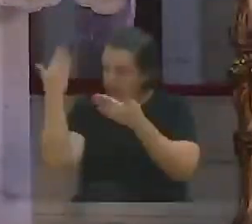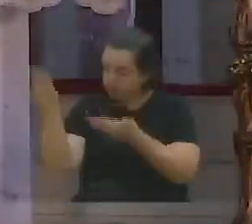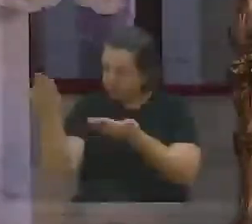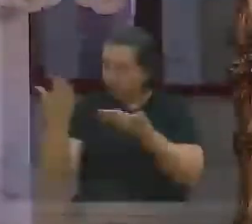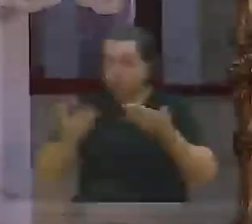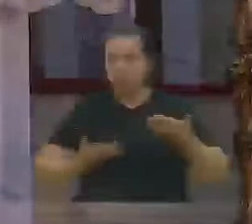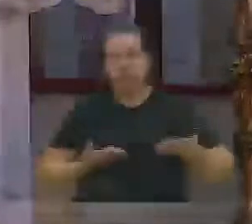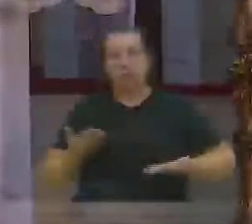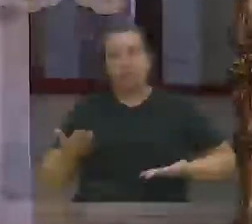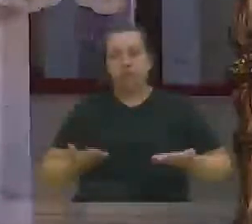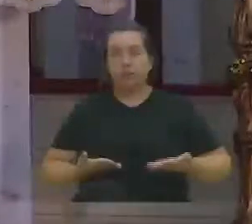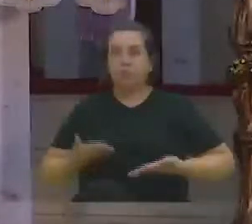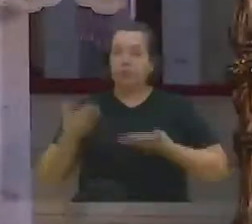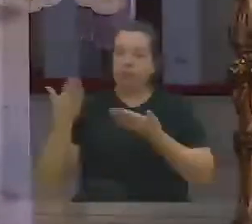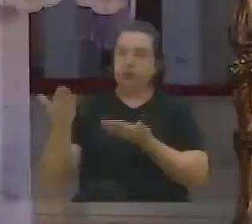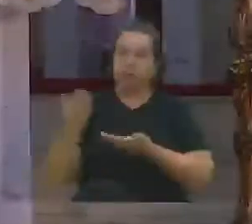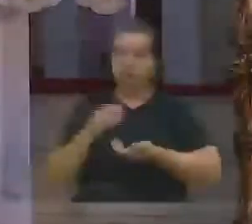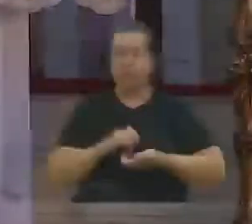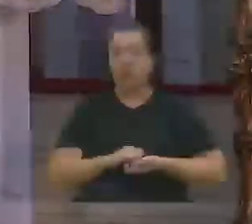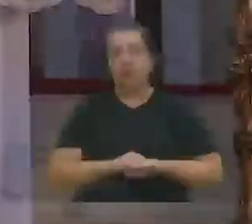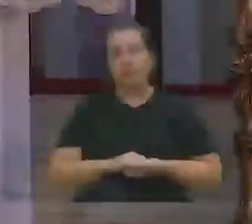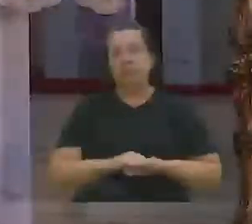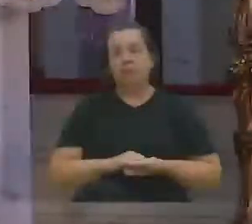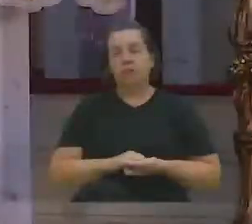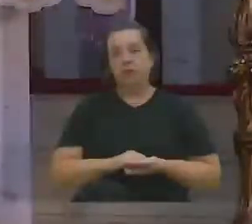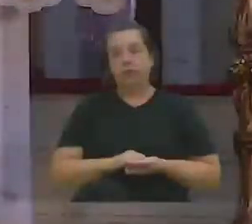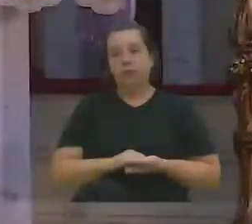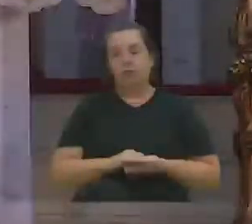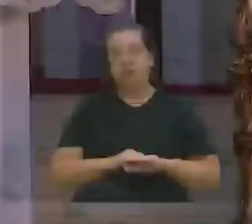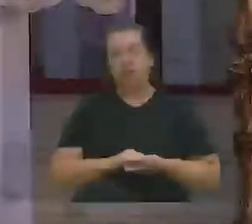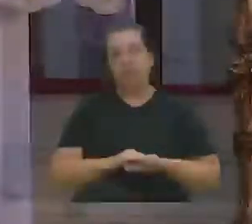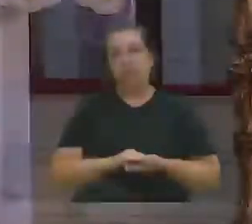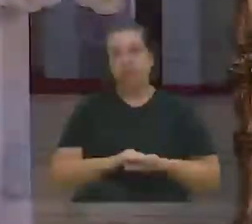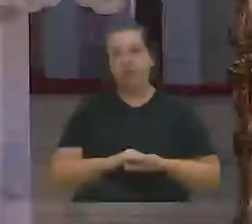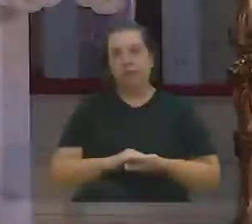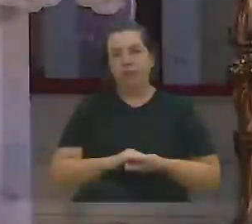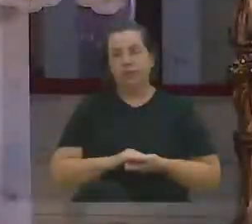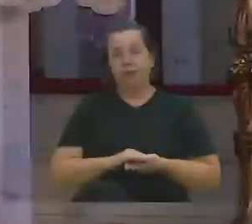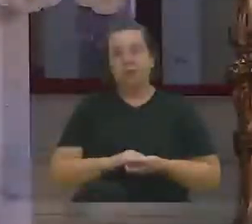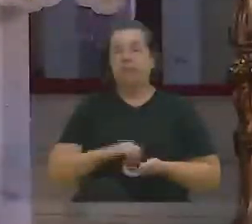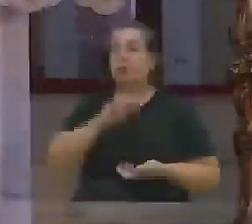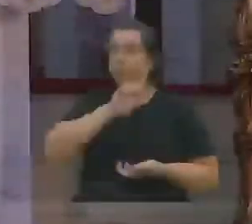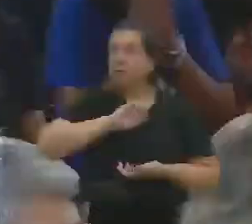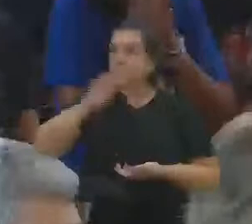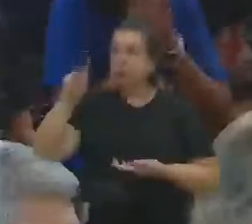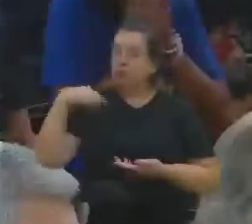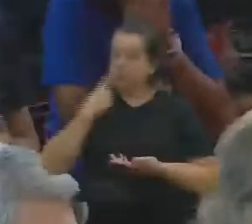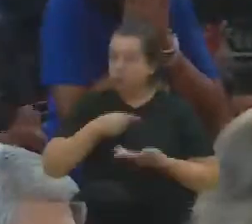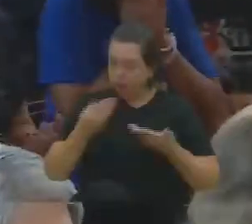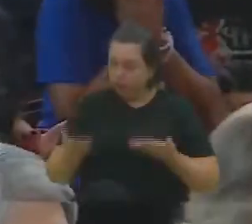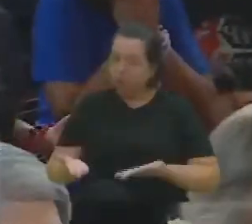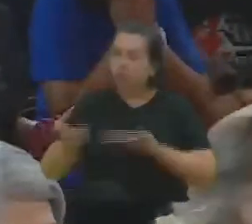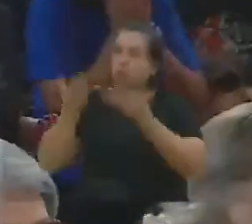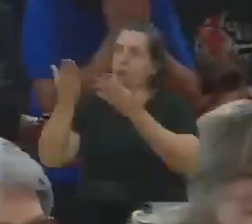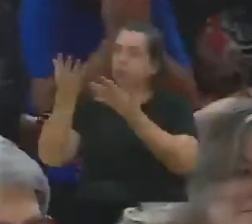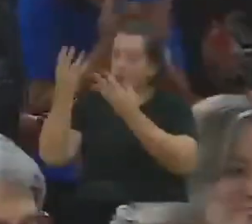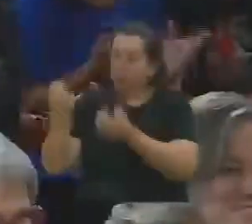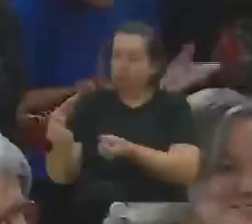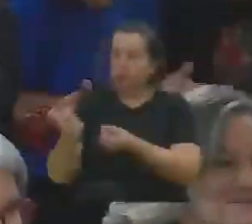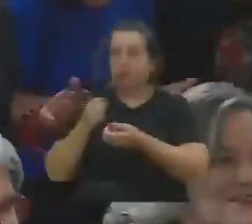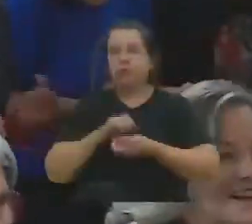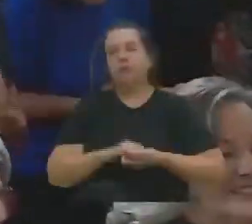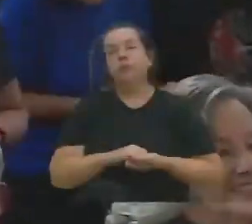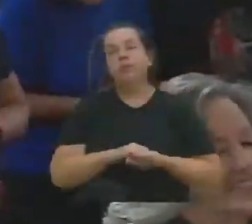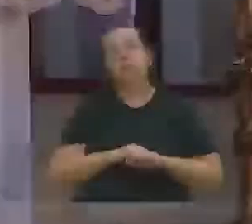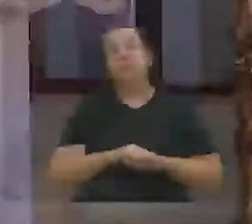nos tornastes dignos de estar aqui na vossa presença e vos servir. Recebei, ó Senhor, a